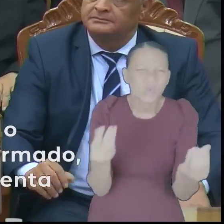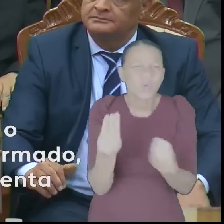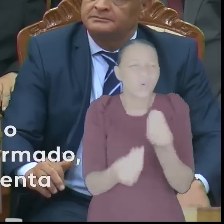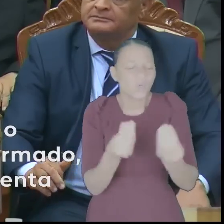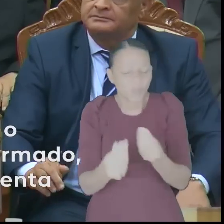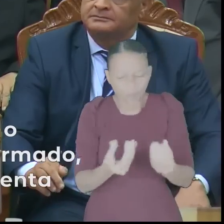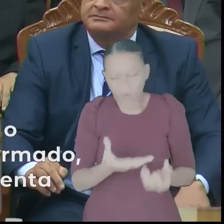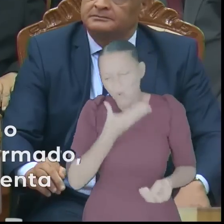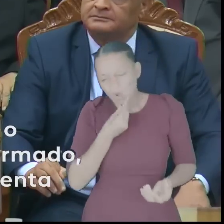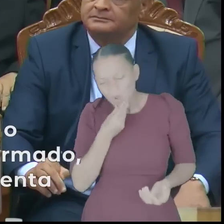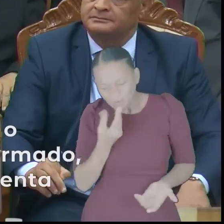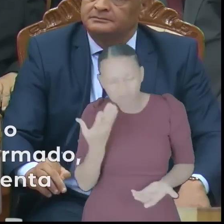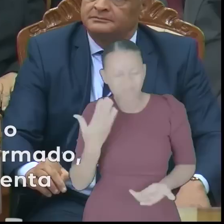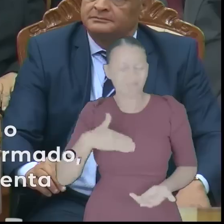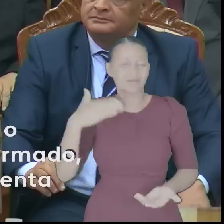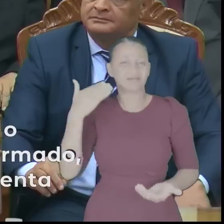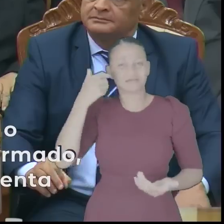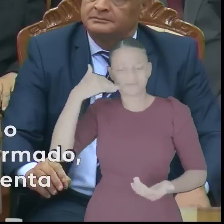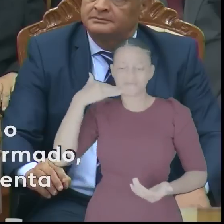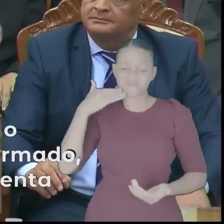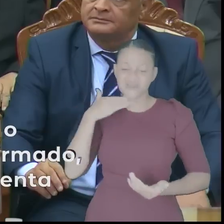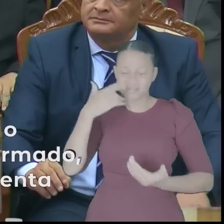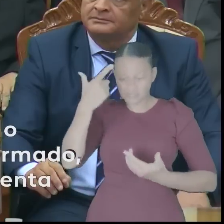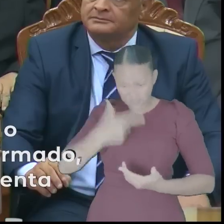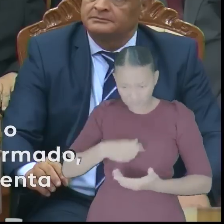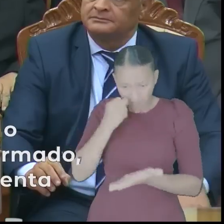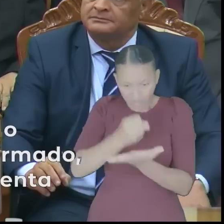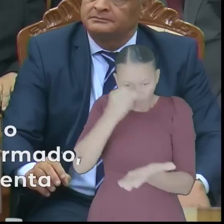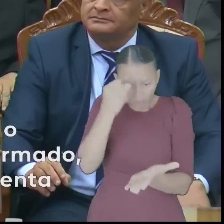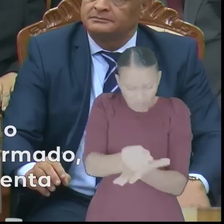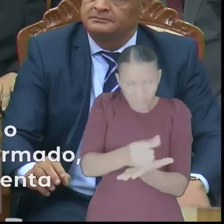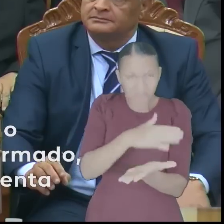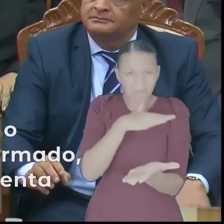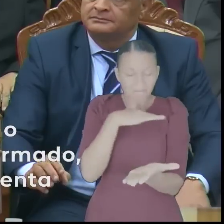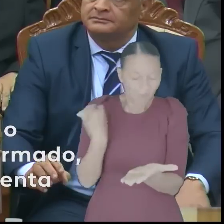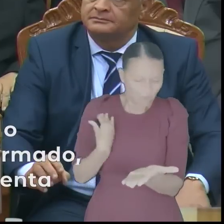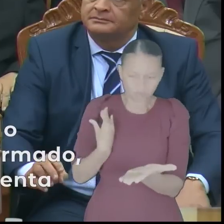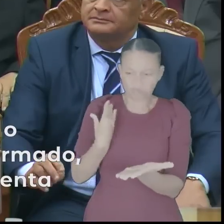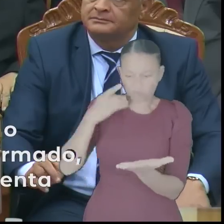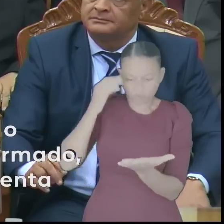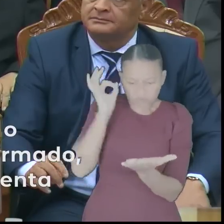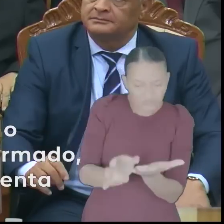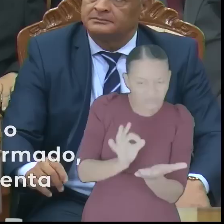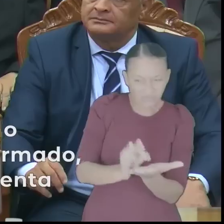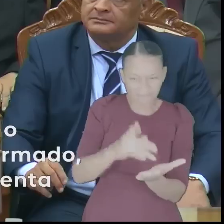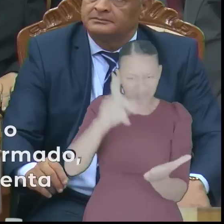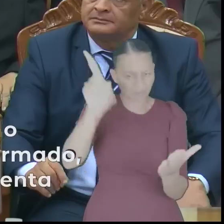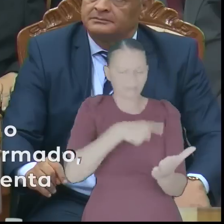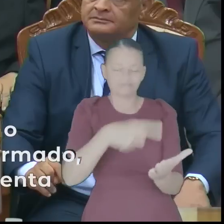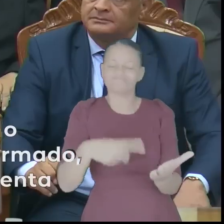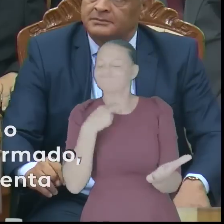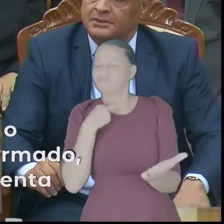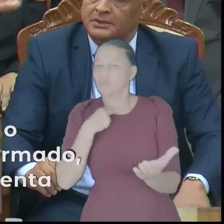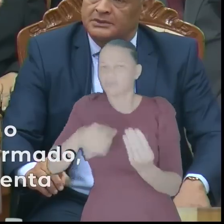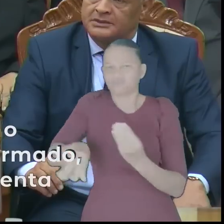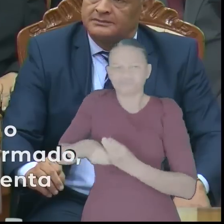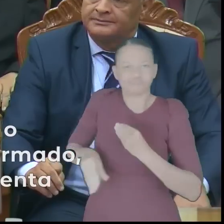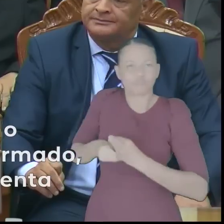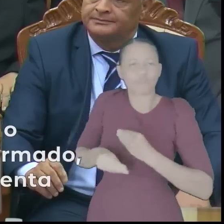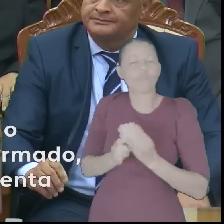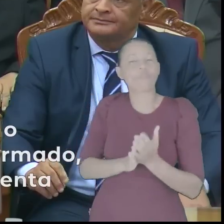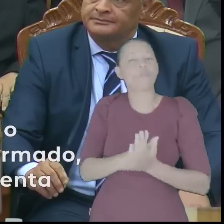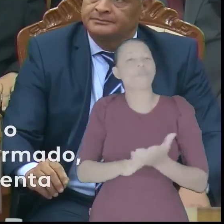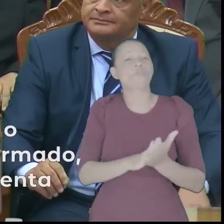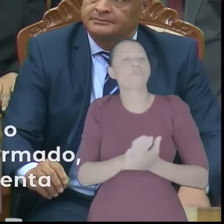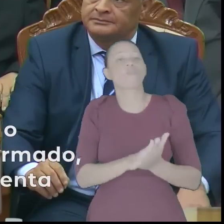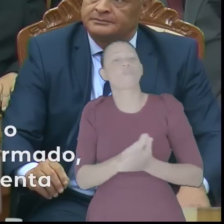o testamento de um homem for confirmado, ninguém o anula, nem lhe acrescenta alguma coisa.